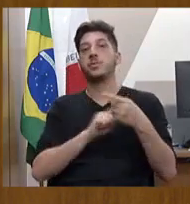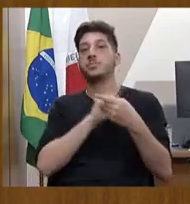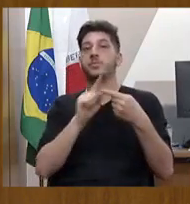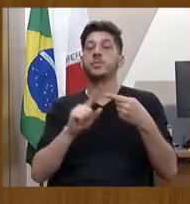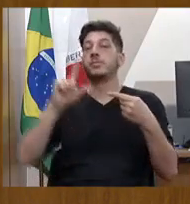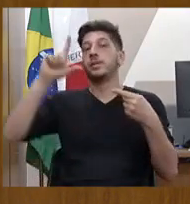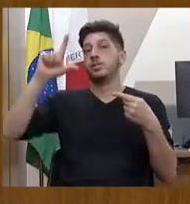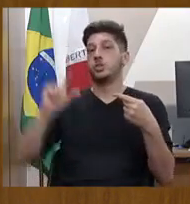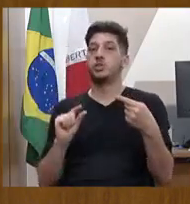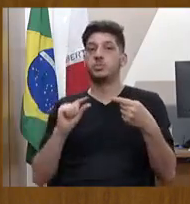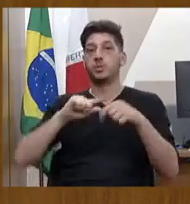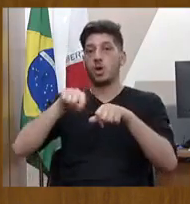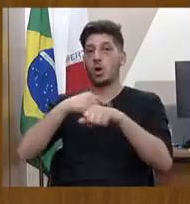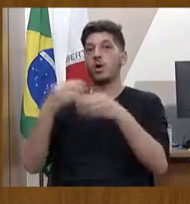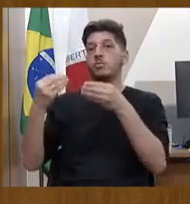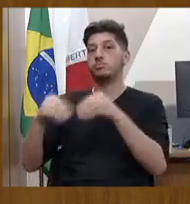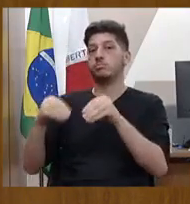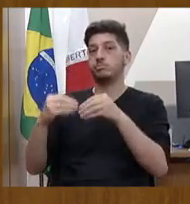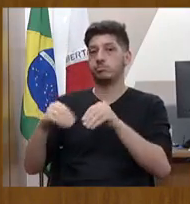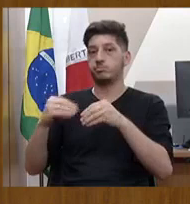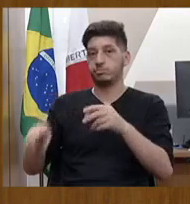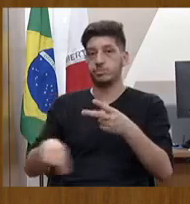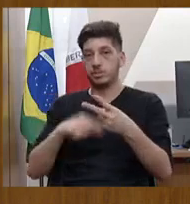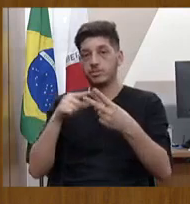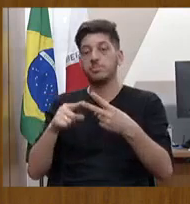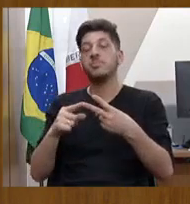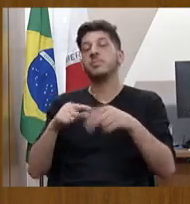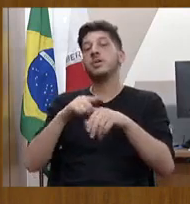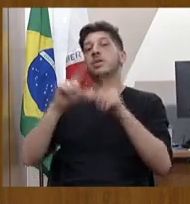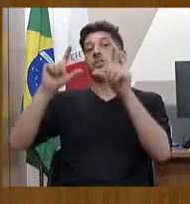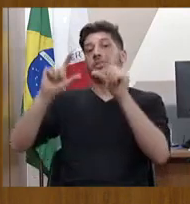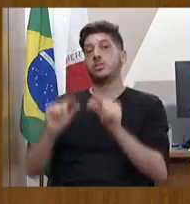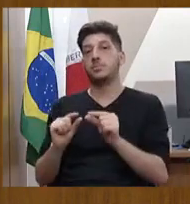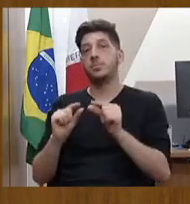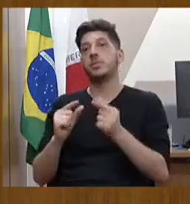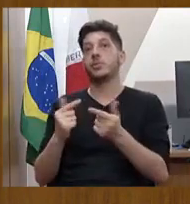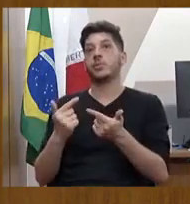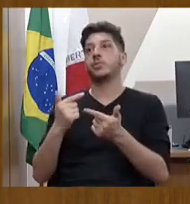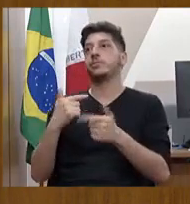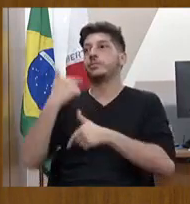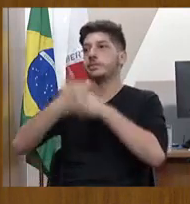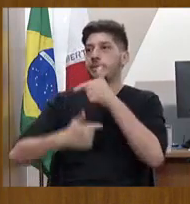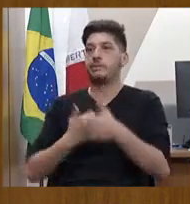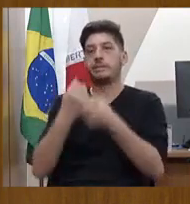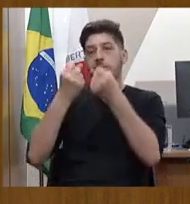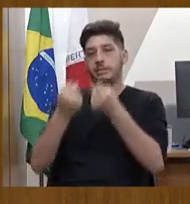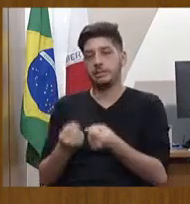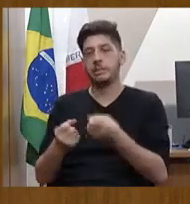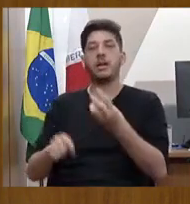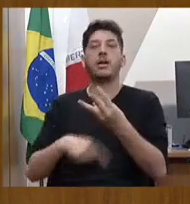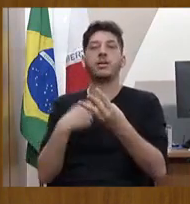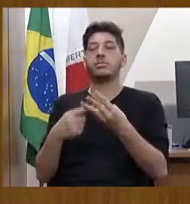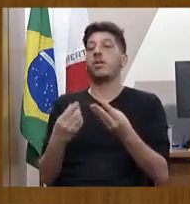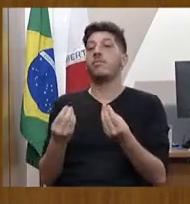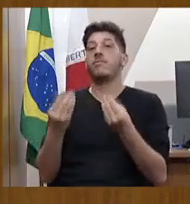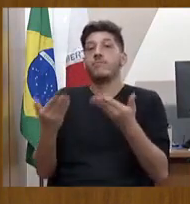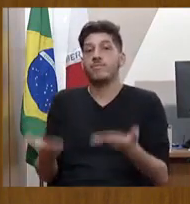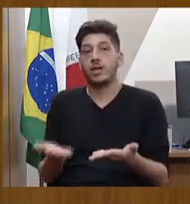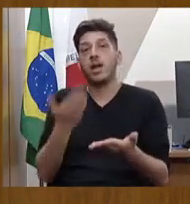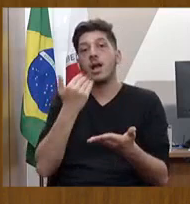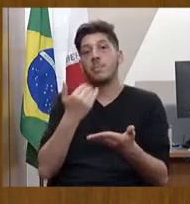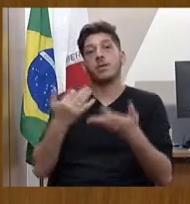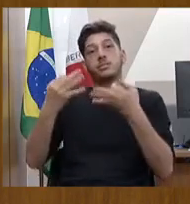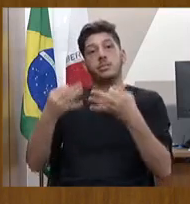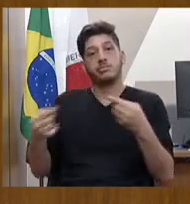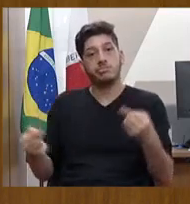das horas extras laboradas a diminuição da carga excessiva de trabalho o fornecimento de Alimentação adequada